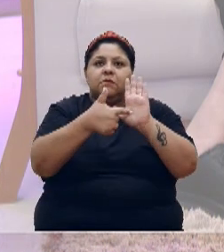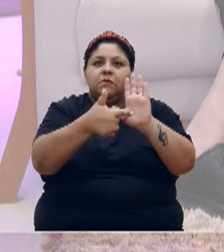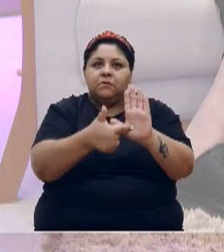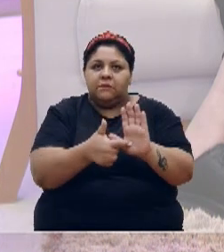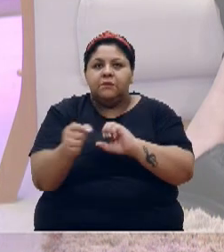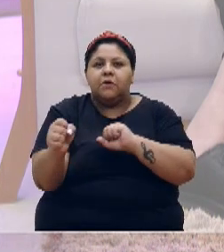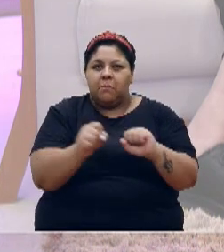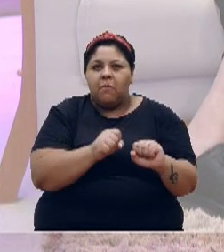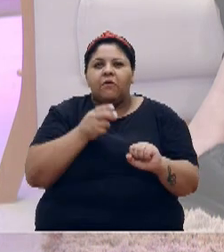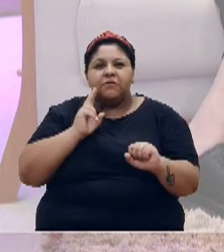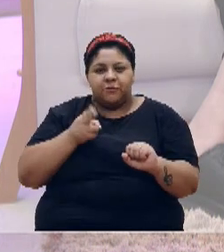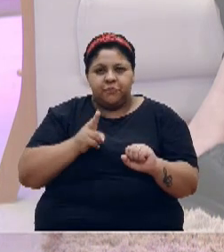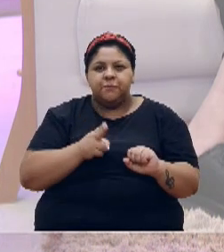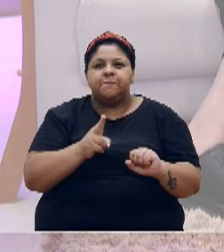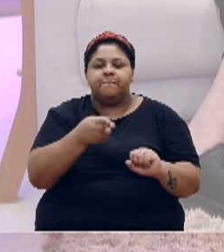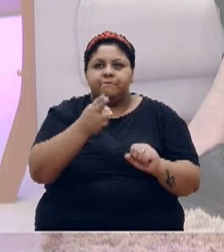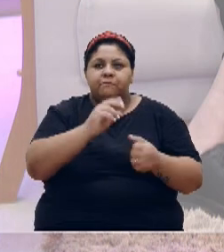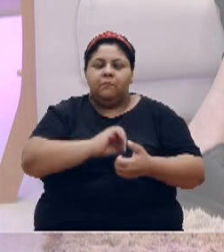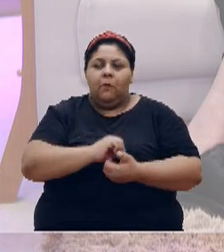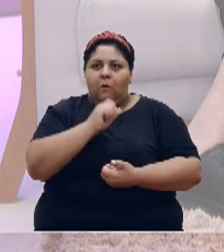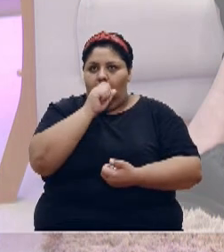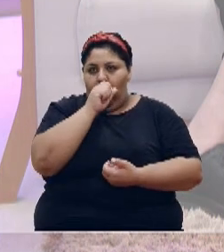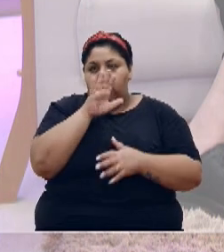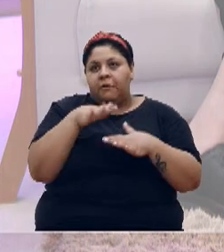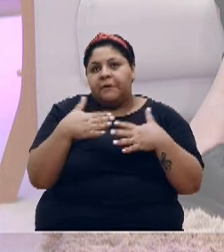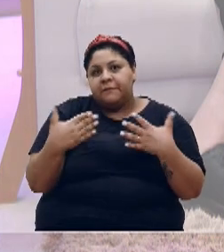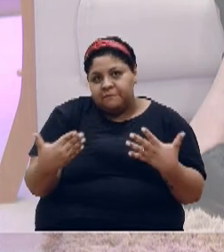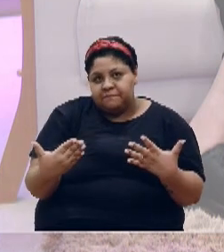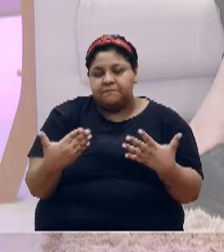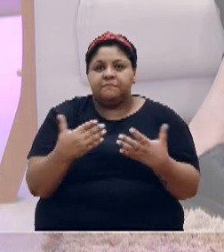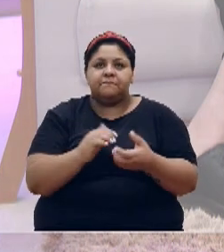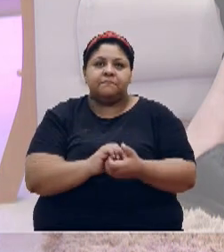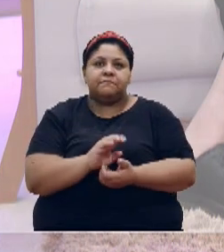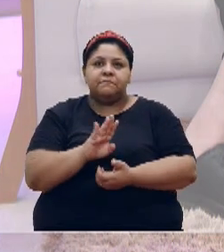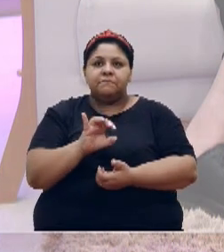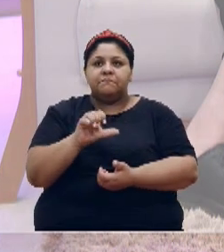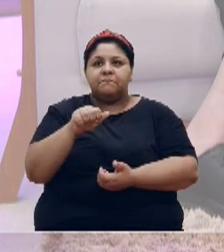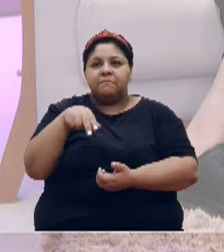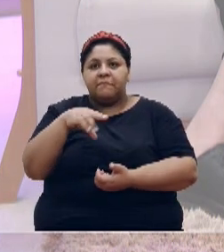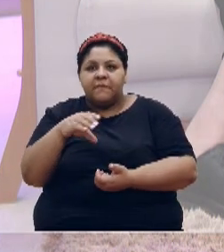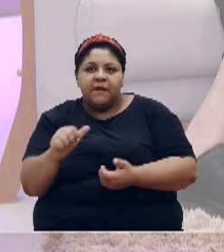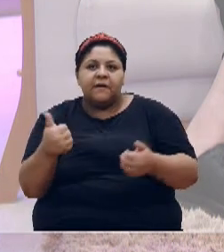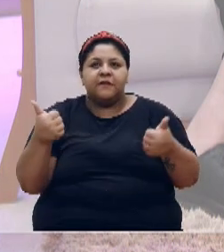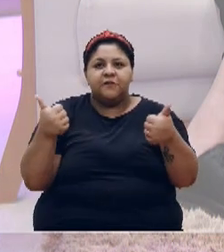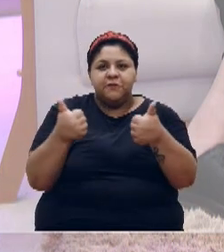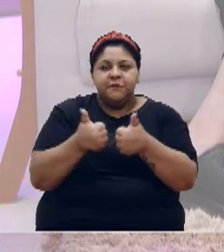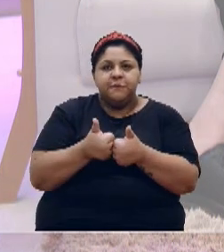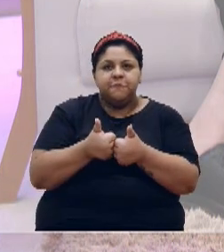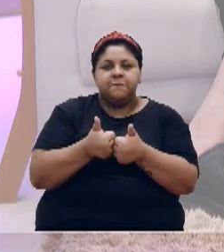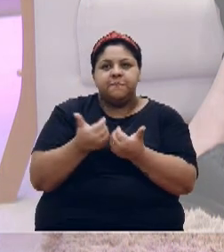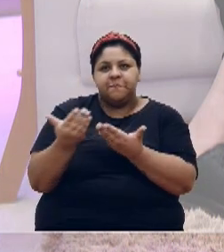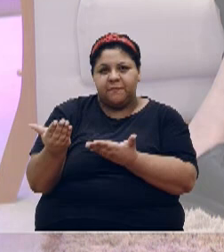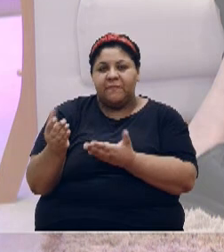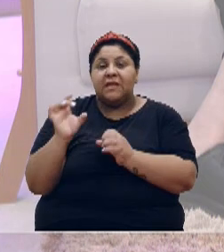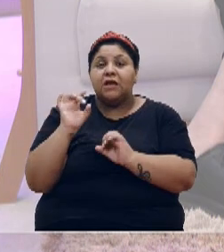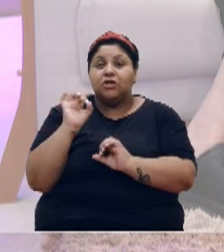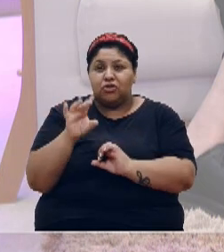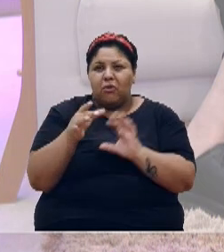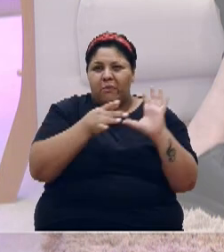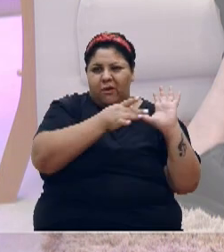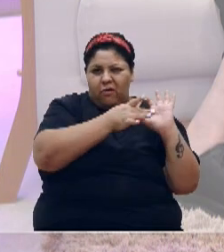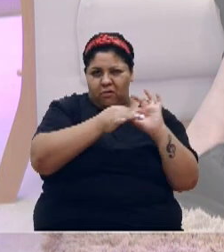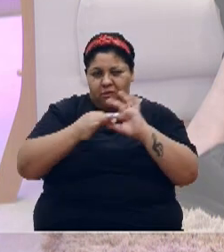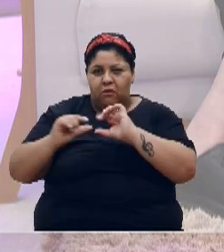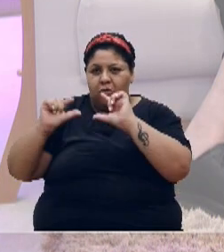é possível seguir em frente. Bom, vou começar pela Bianca, que está aqui do meu ladinho. Bianca, só para contextualizar um